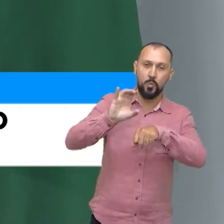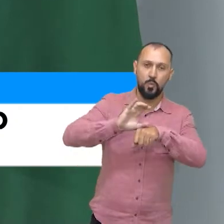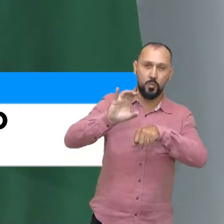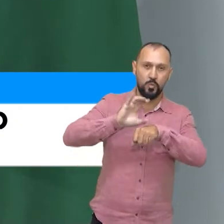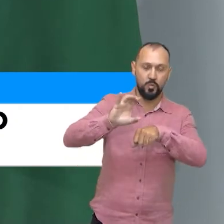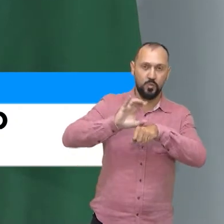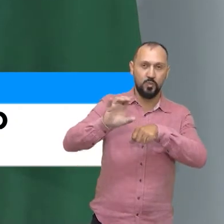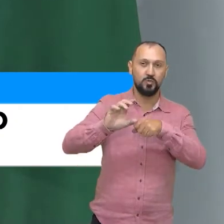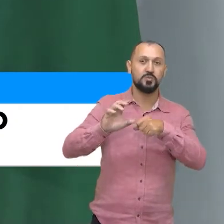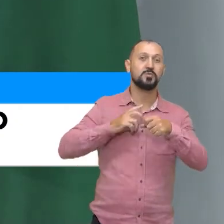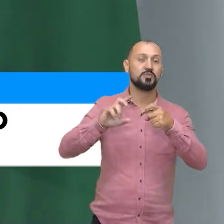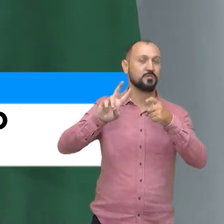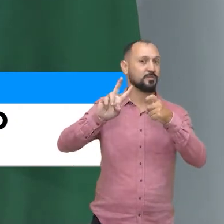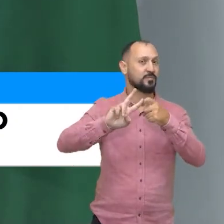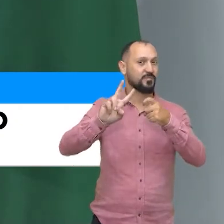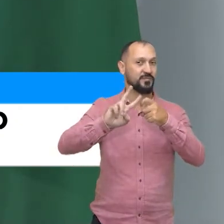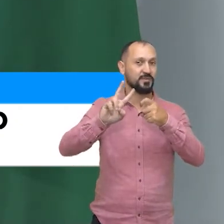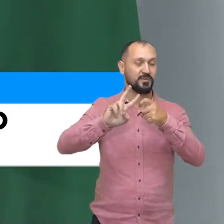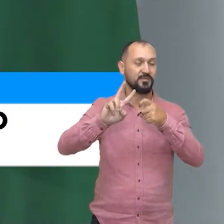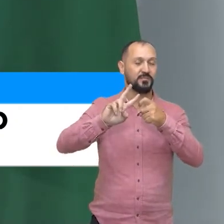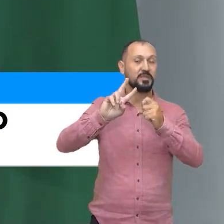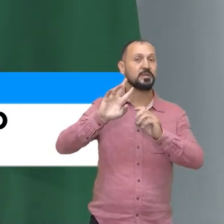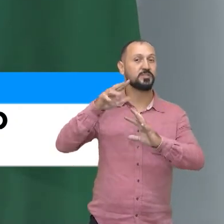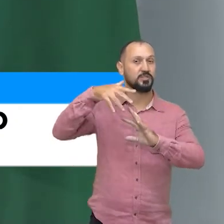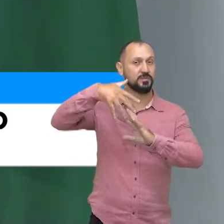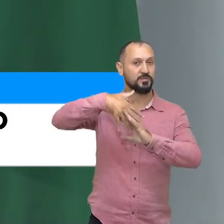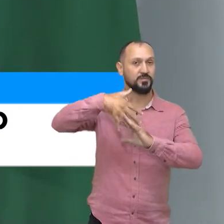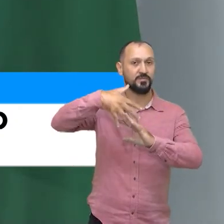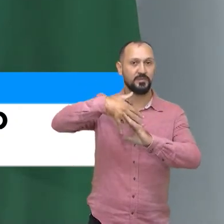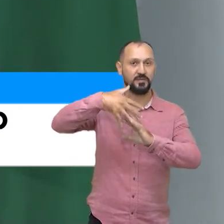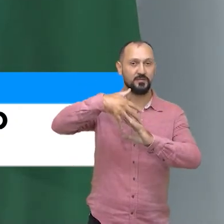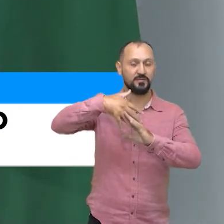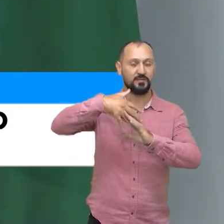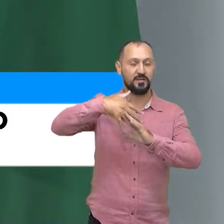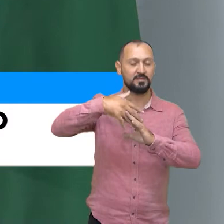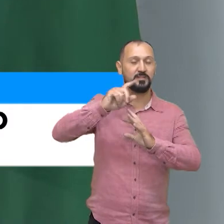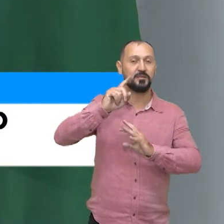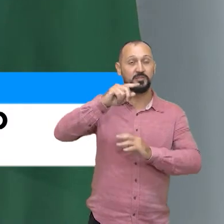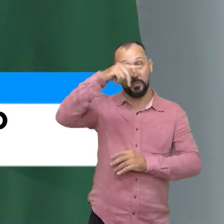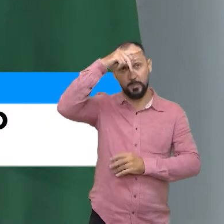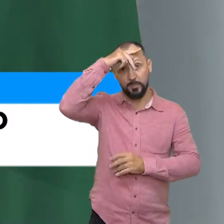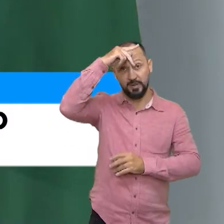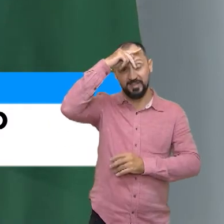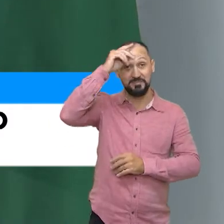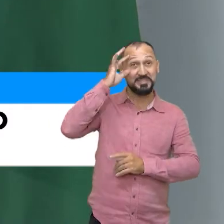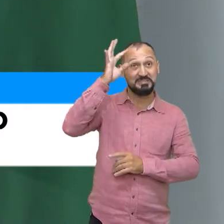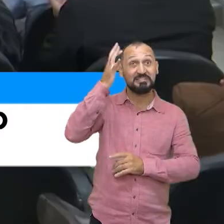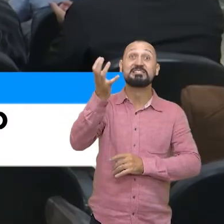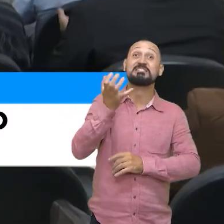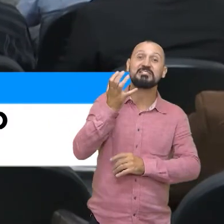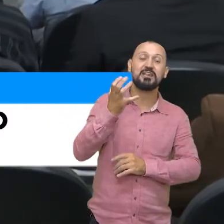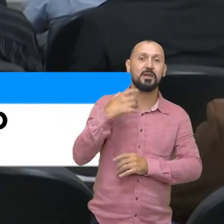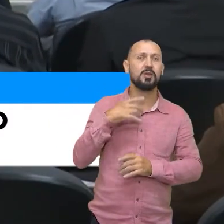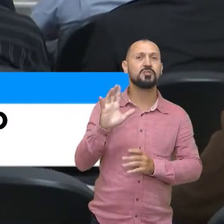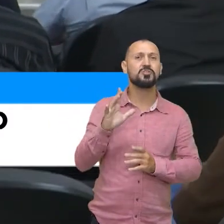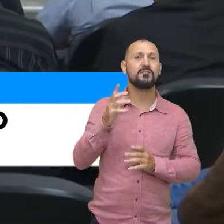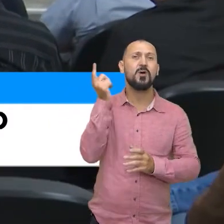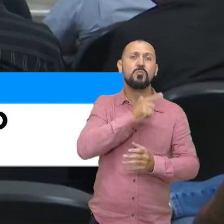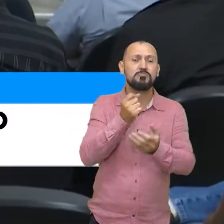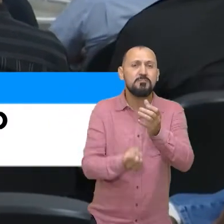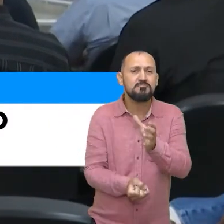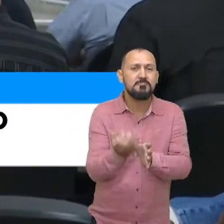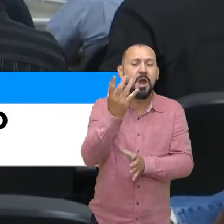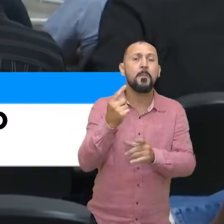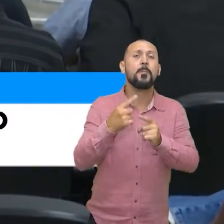Medicina Veterinária do campus da Universidade Federal de Mato Grosso do Sul, o FMS de Paranaíba, vai sair do